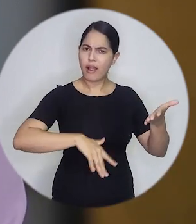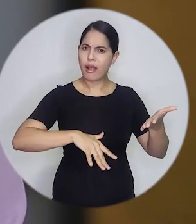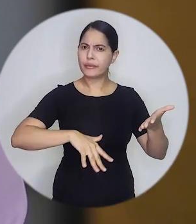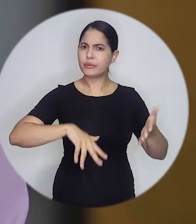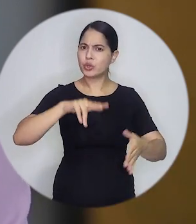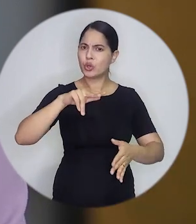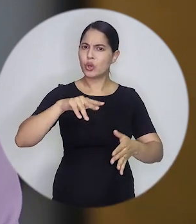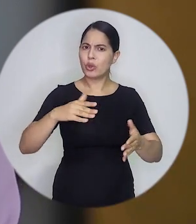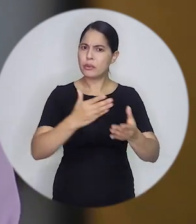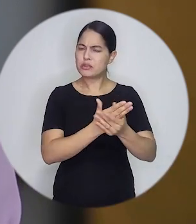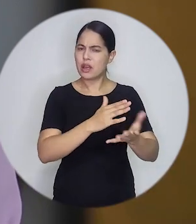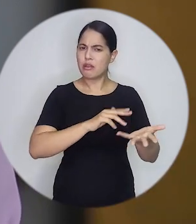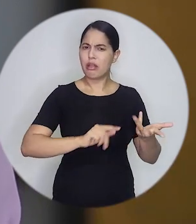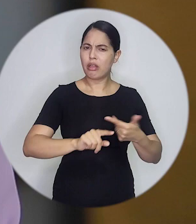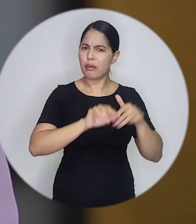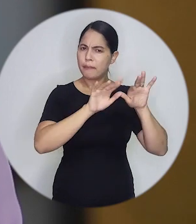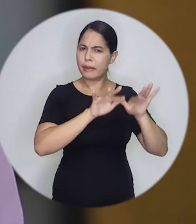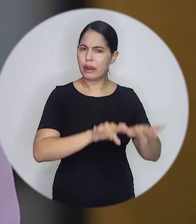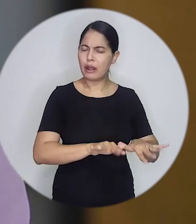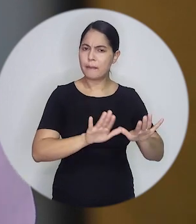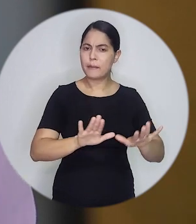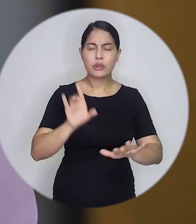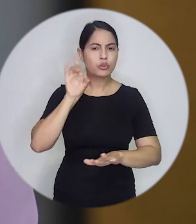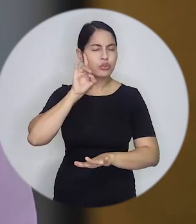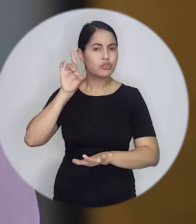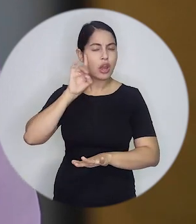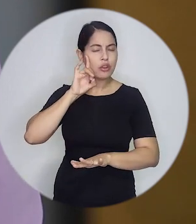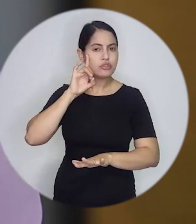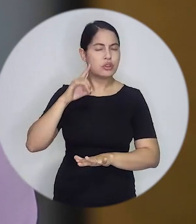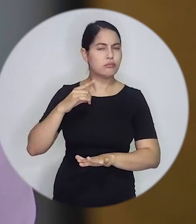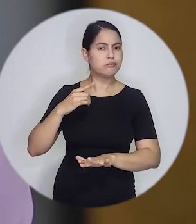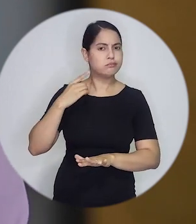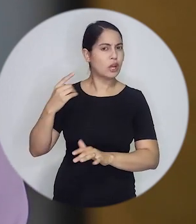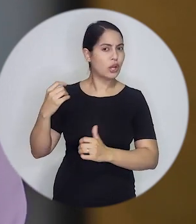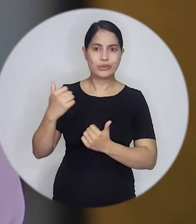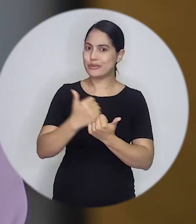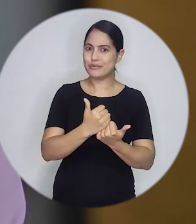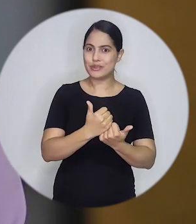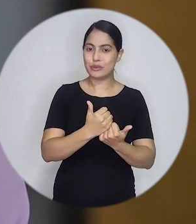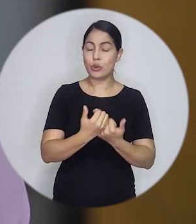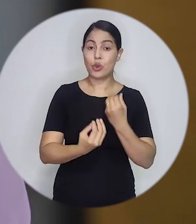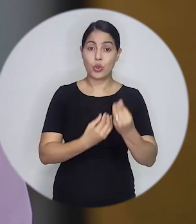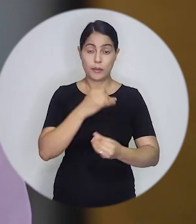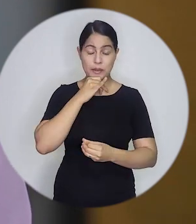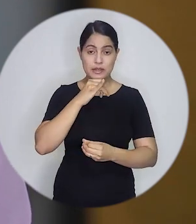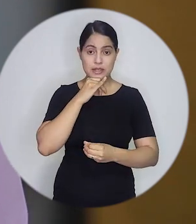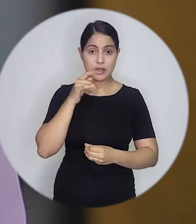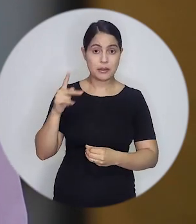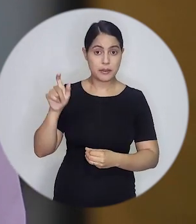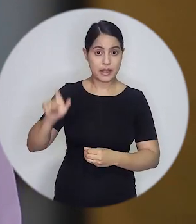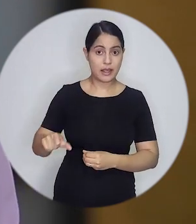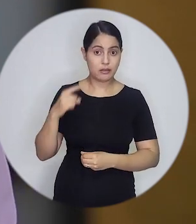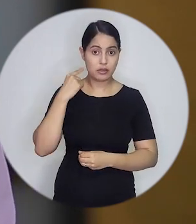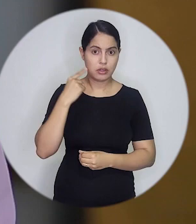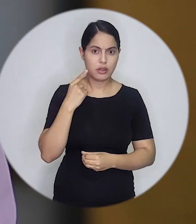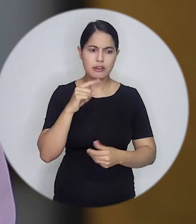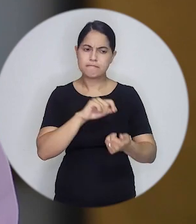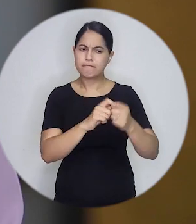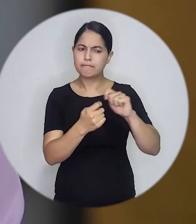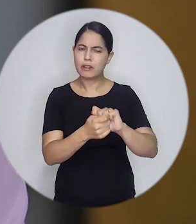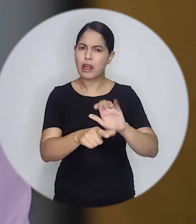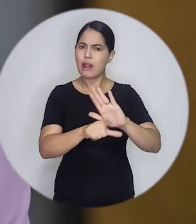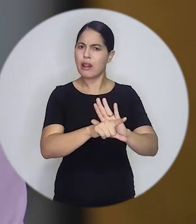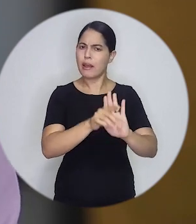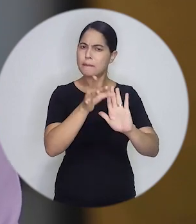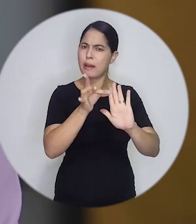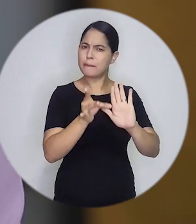elaborar petições, mas não substitui a advocacia no dia a dia. Ela não possui a expertise de um advogado para analisar um caso concreto